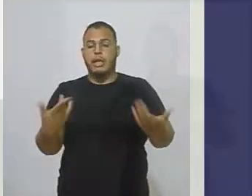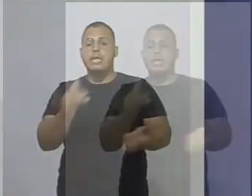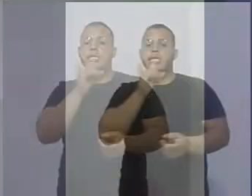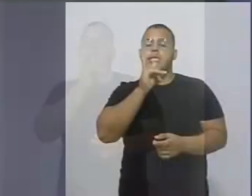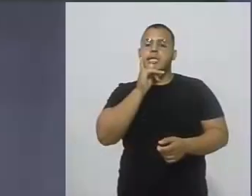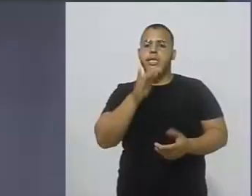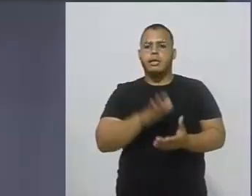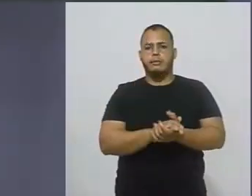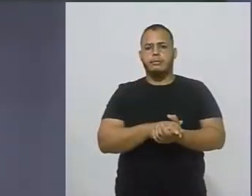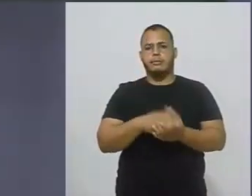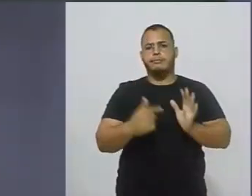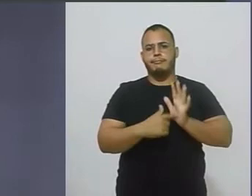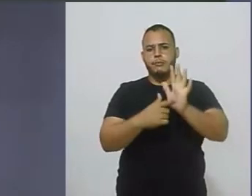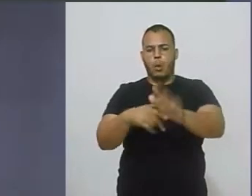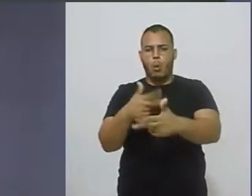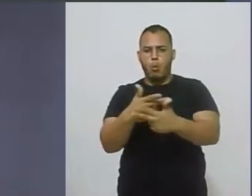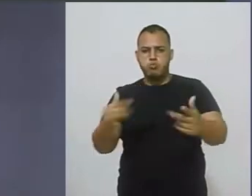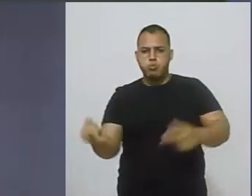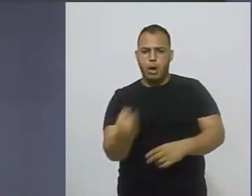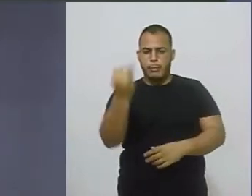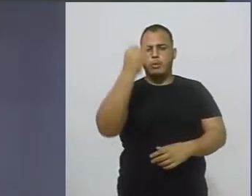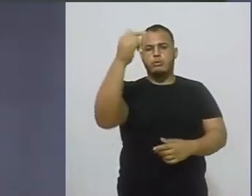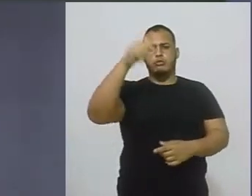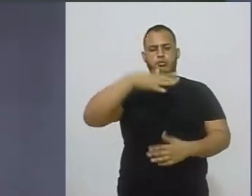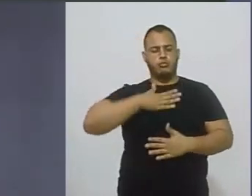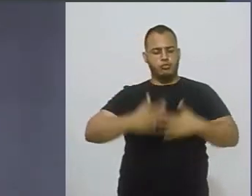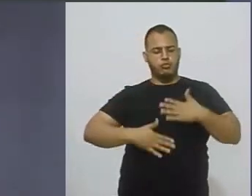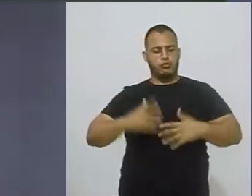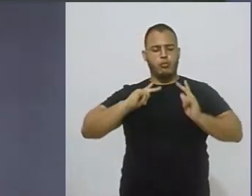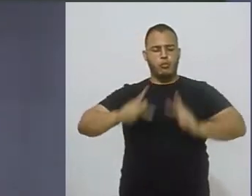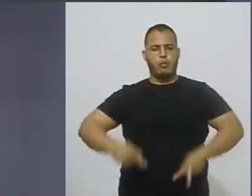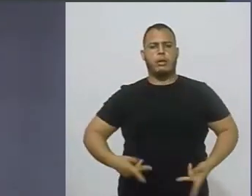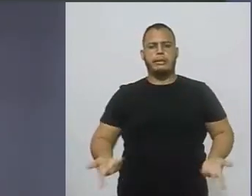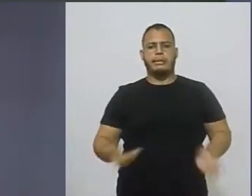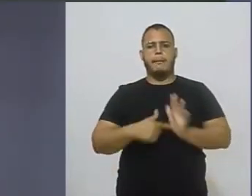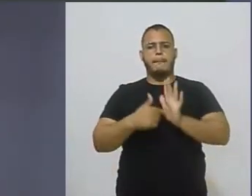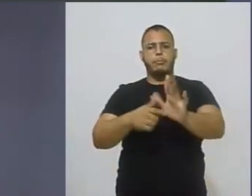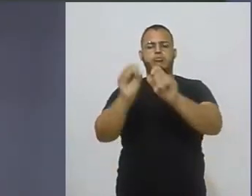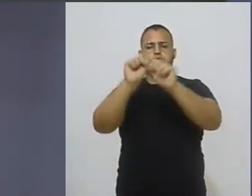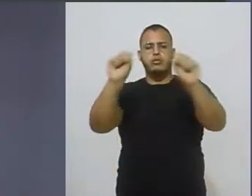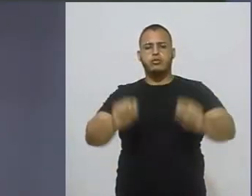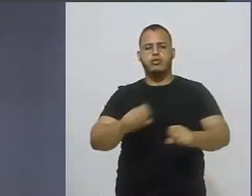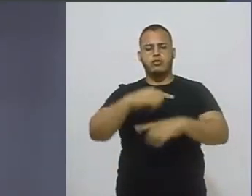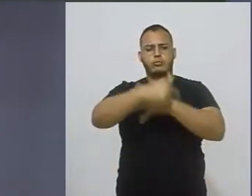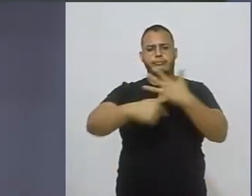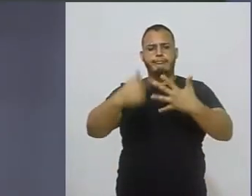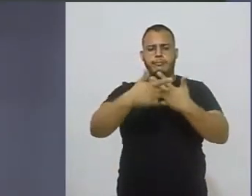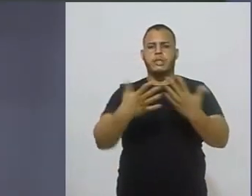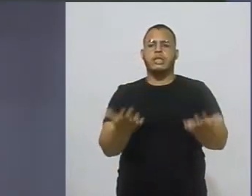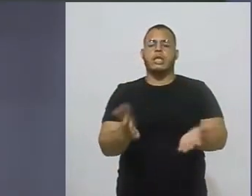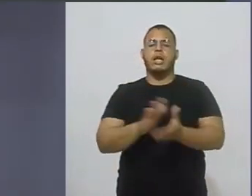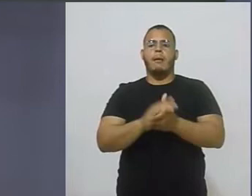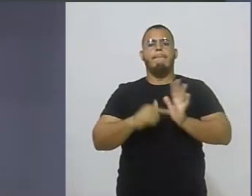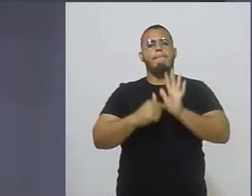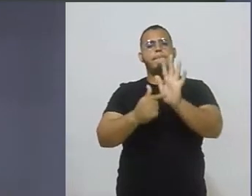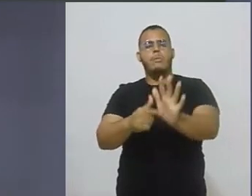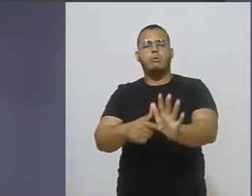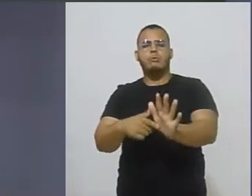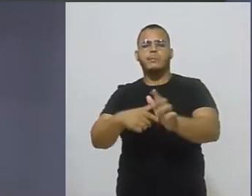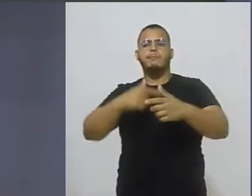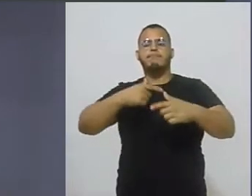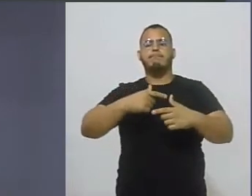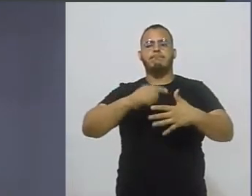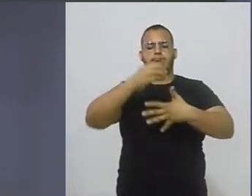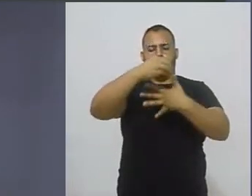né, de glândulas muito importantes aí no corpo humano. Quando a gente fala de sistema endócrino, né, a gente viu que são aí as glândulas que vão